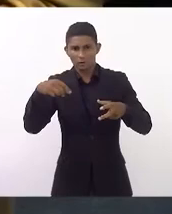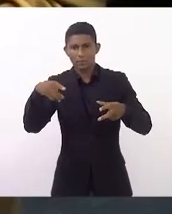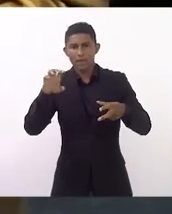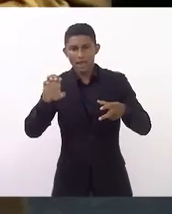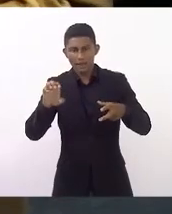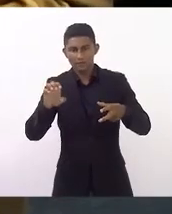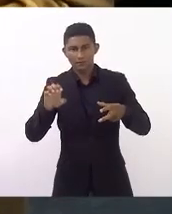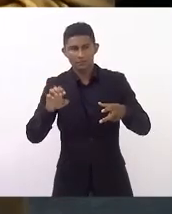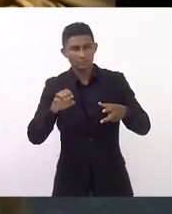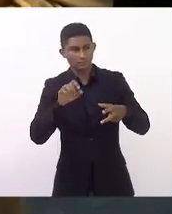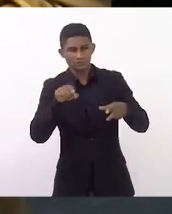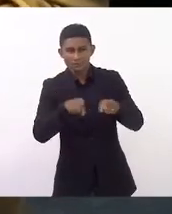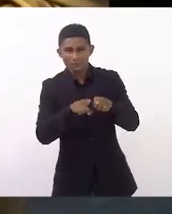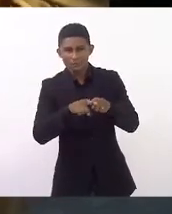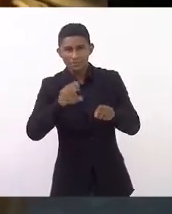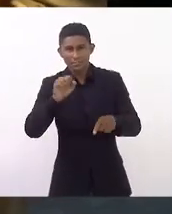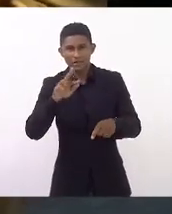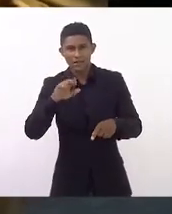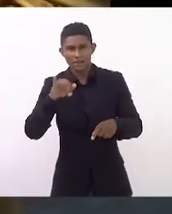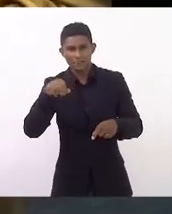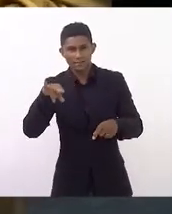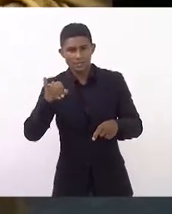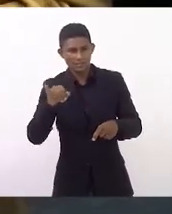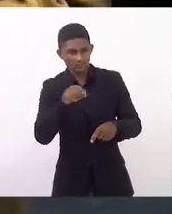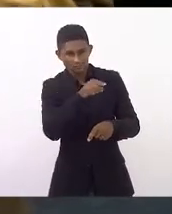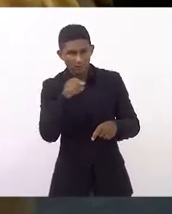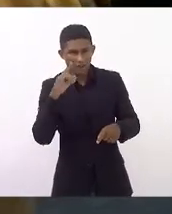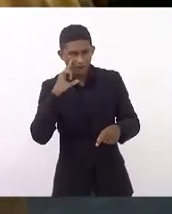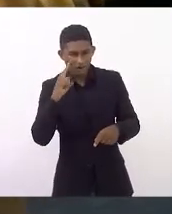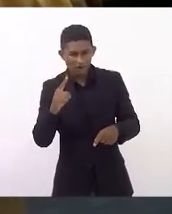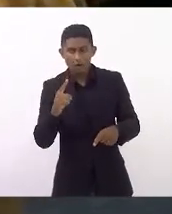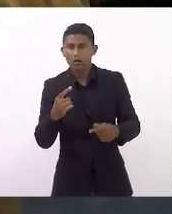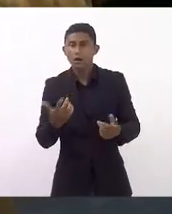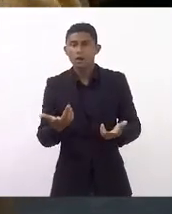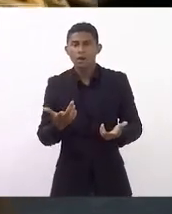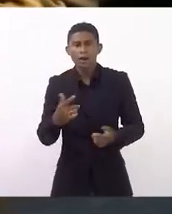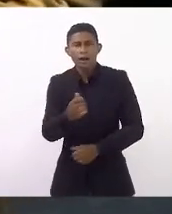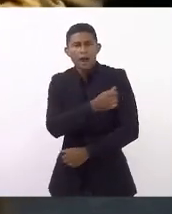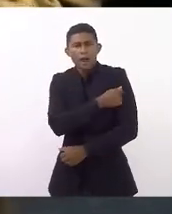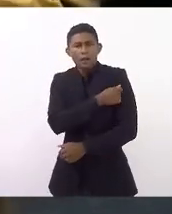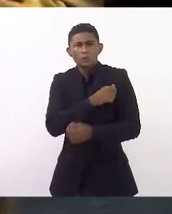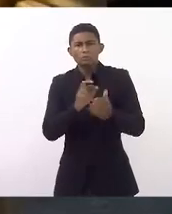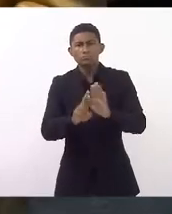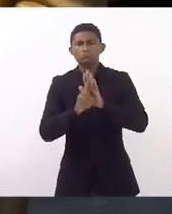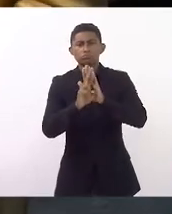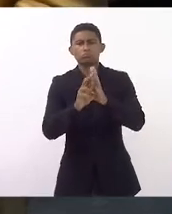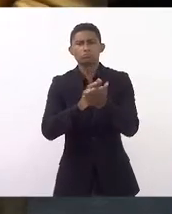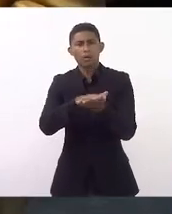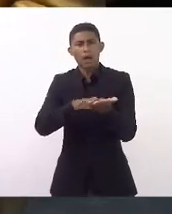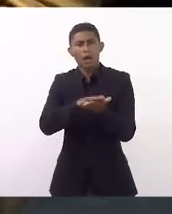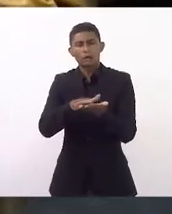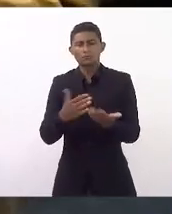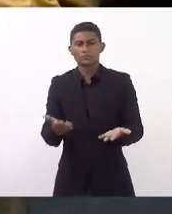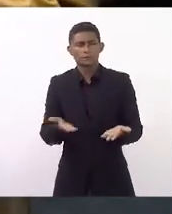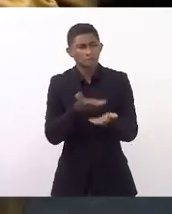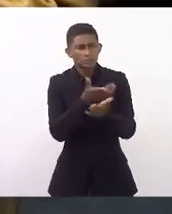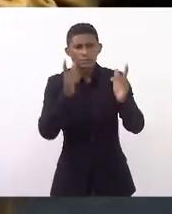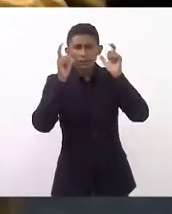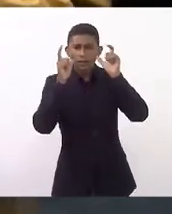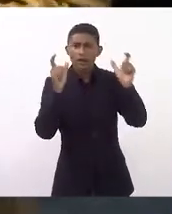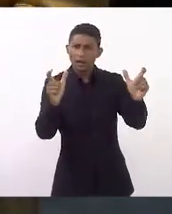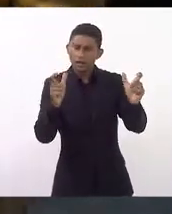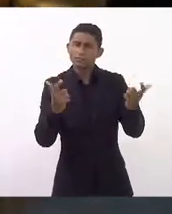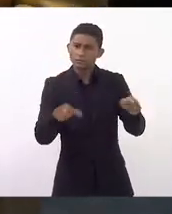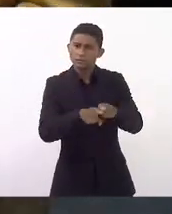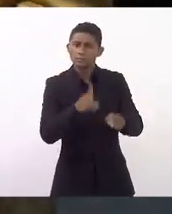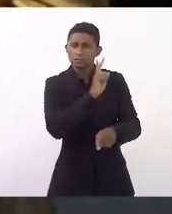Serafini atentaram, não há nenhuma representação estudantil, que são os principais interessados junto com os professores. Eu acho que caberia,